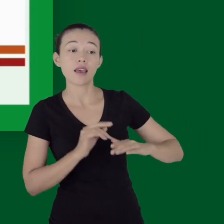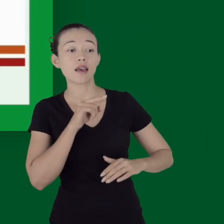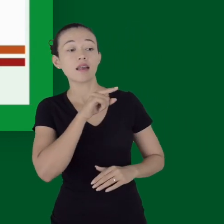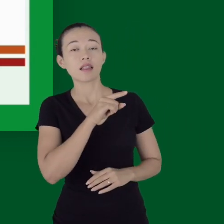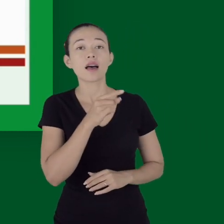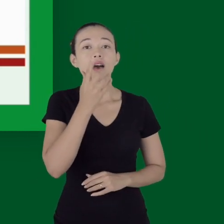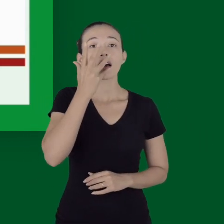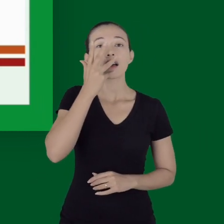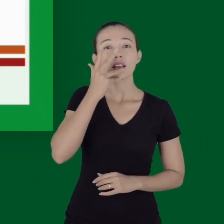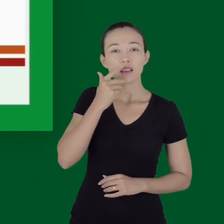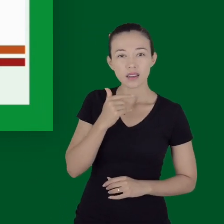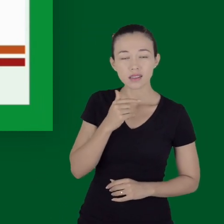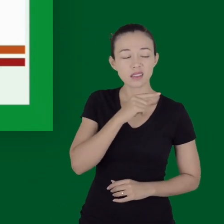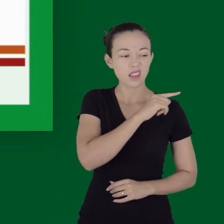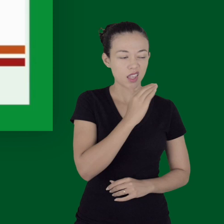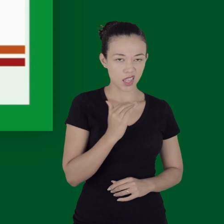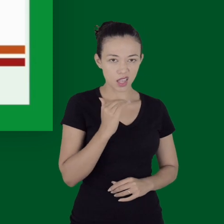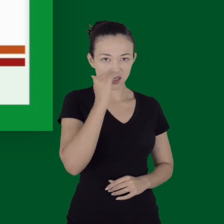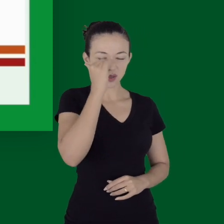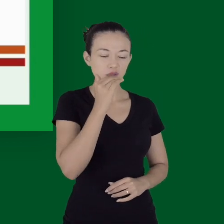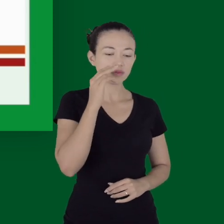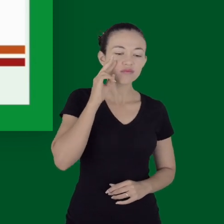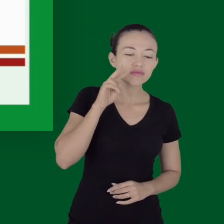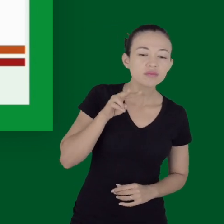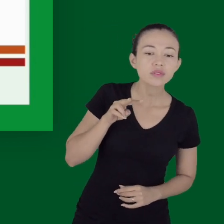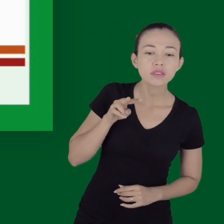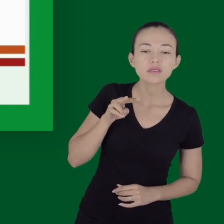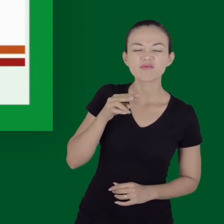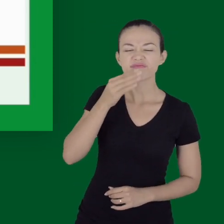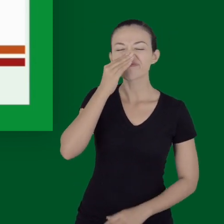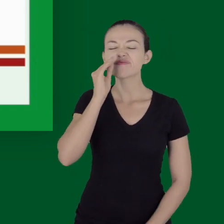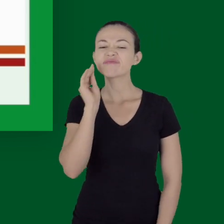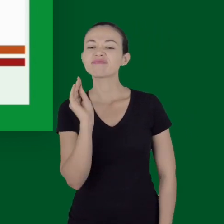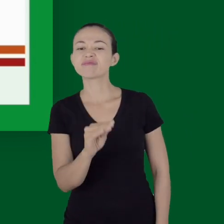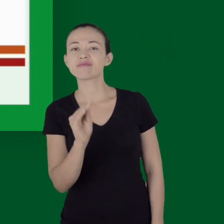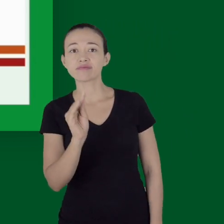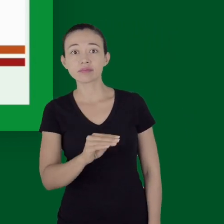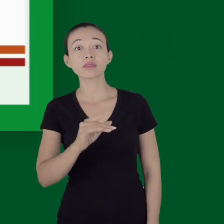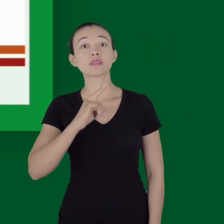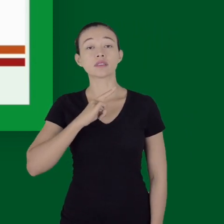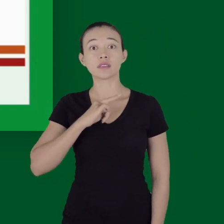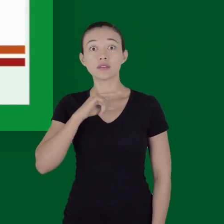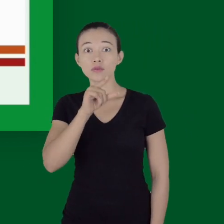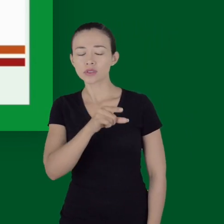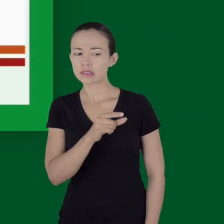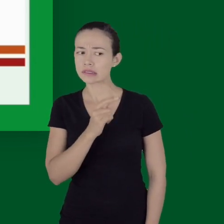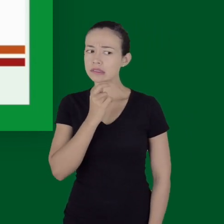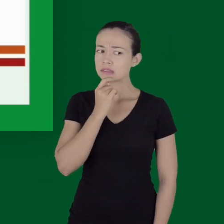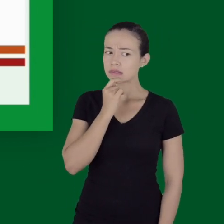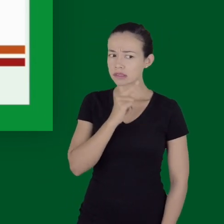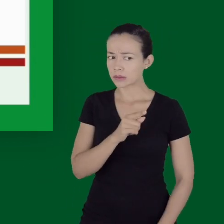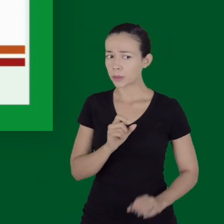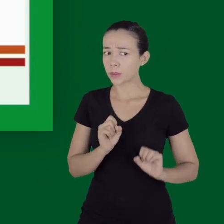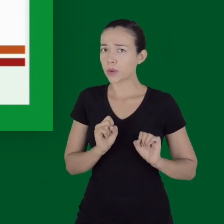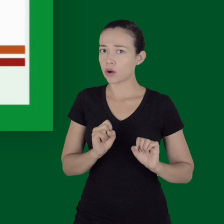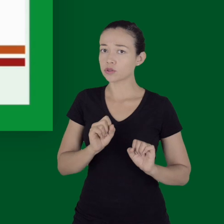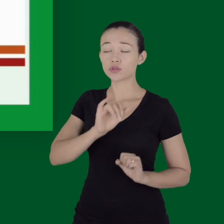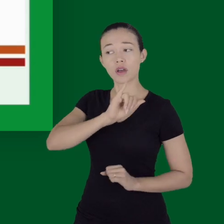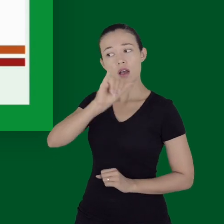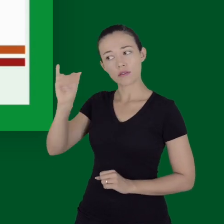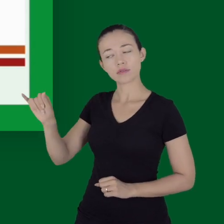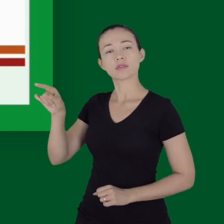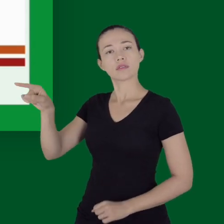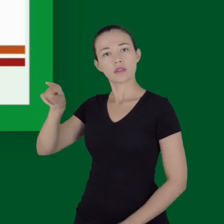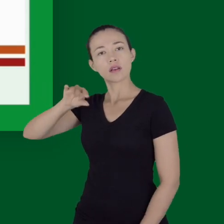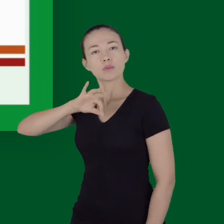lesões compatíveis com abuso e situações de negligência, então é importante que, ao se identificar, ao se